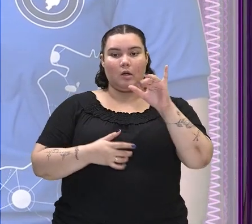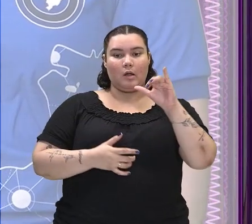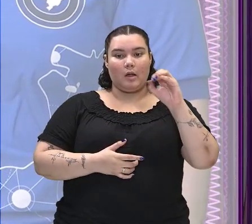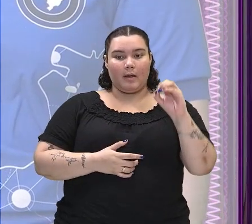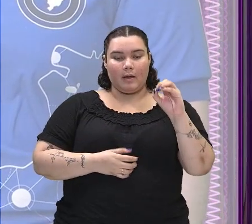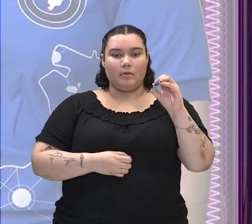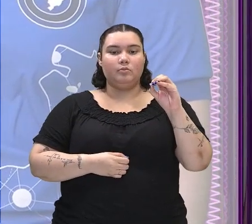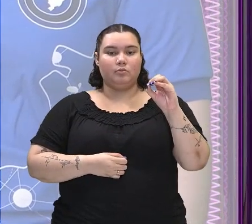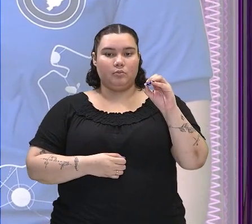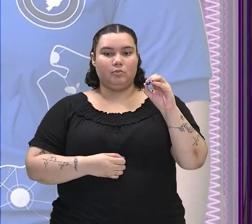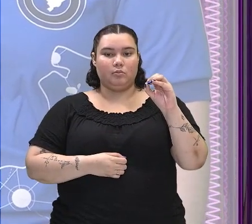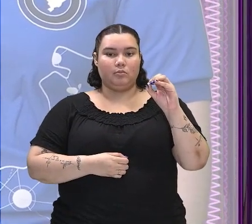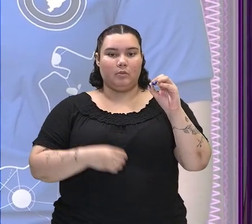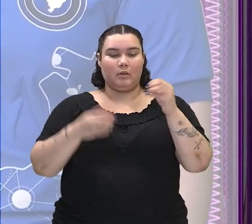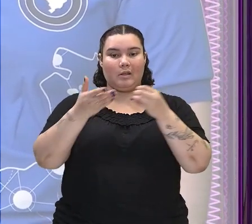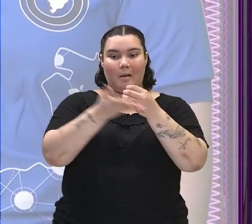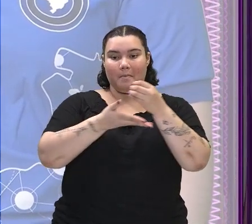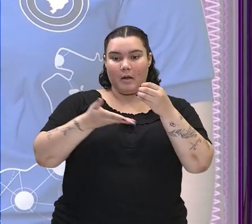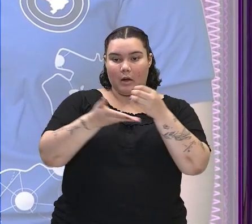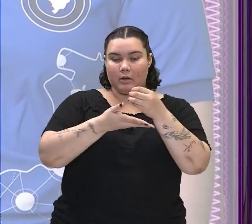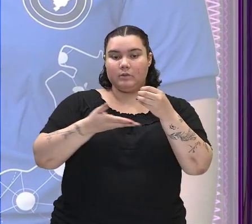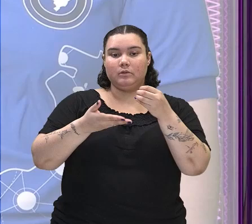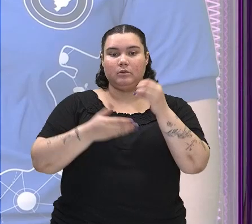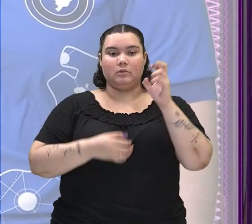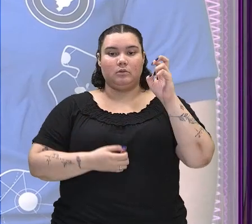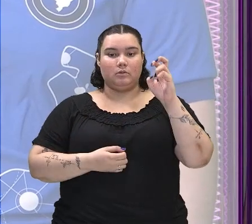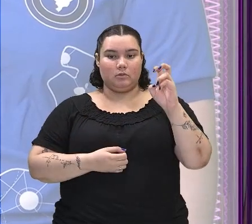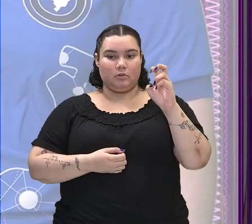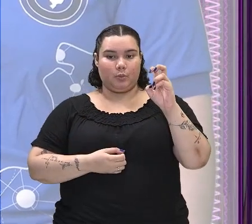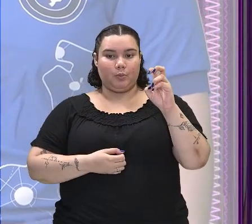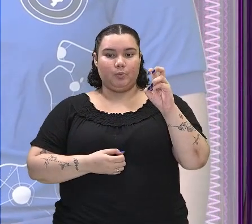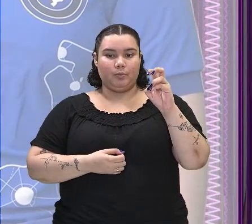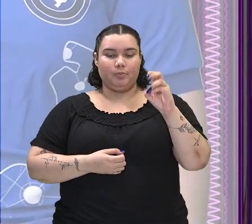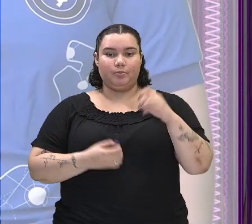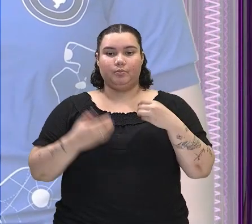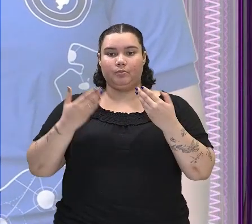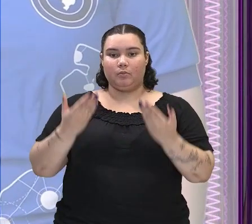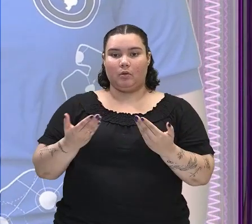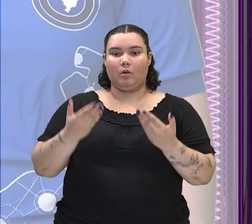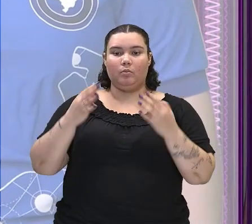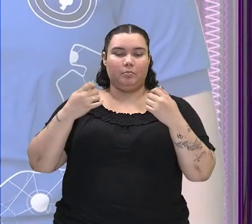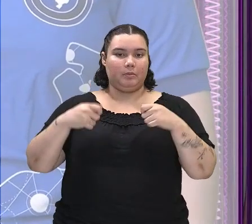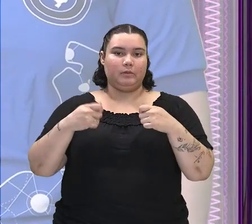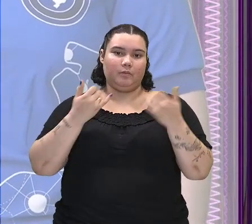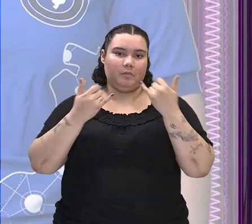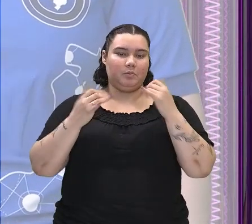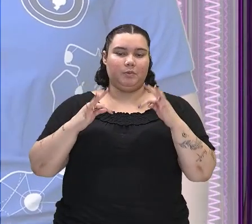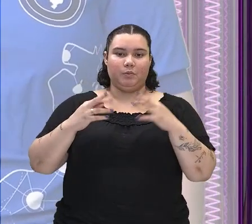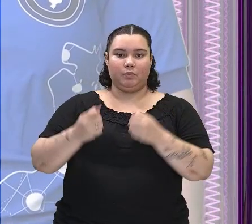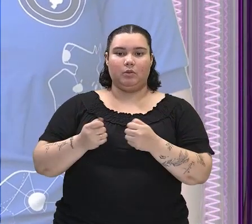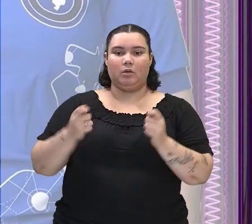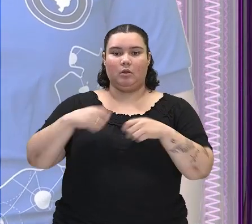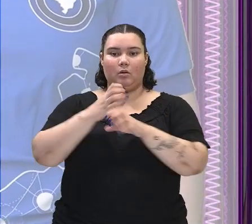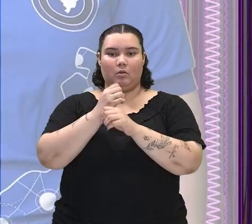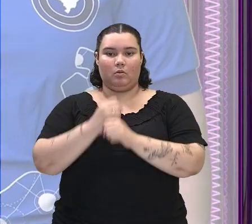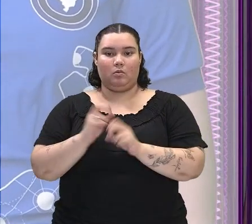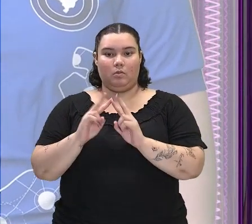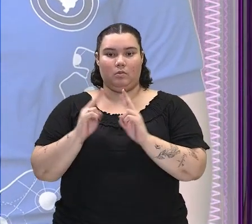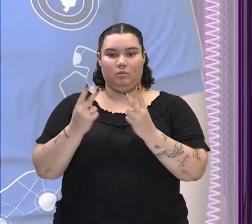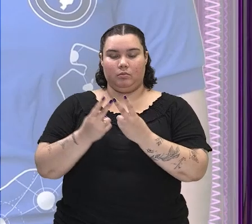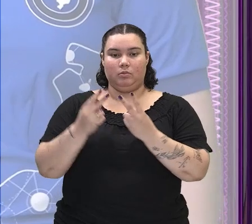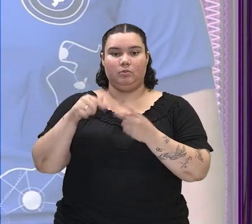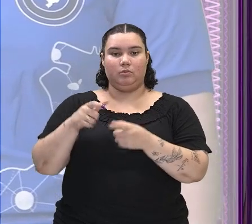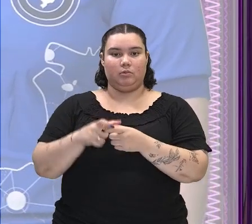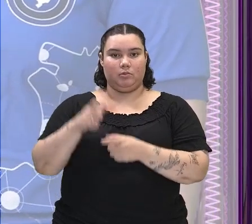raio aqui dessa base, que é o círculo, mede 5. E é tudo que a gente precisa, né, para calcular o volume desse